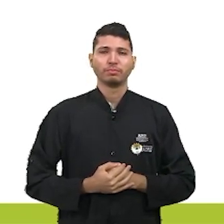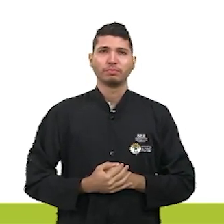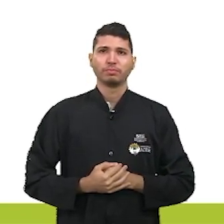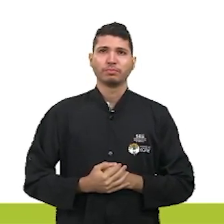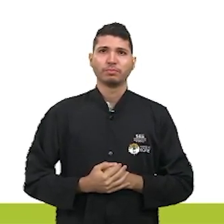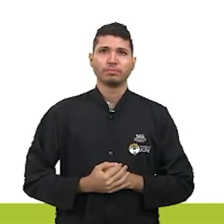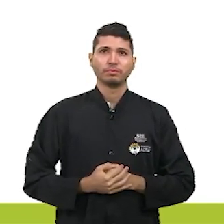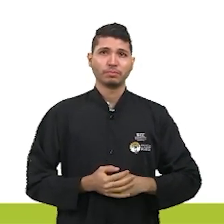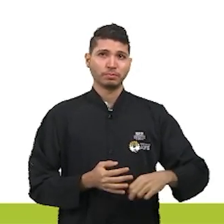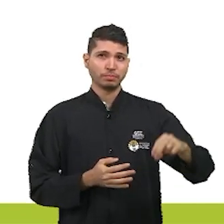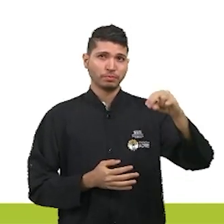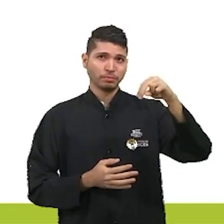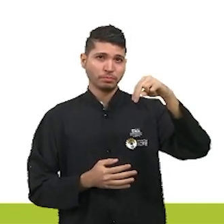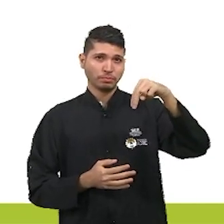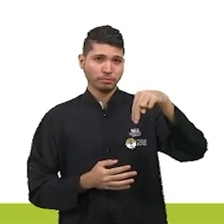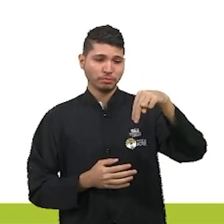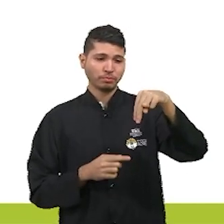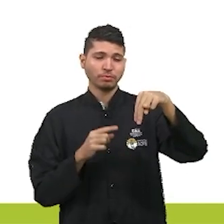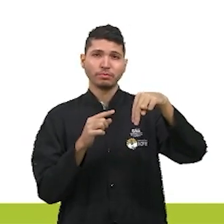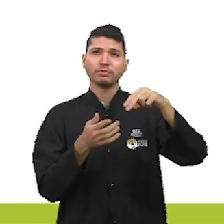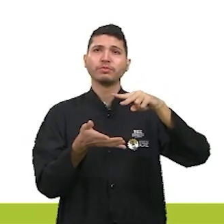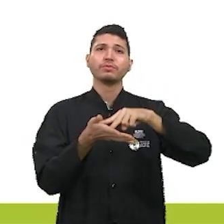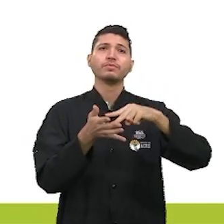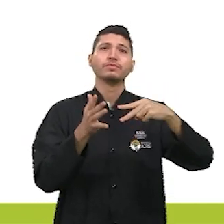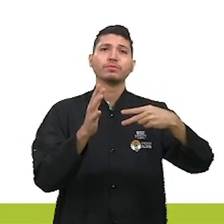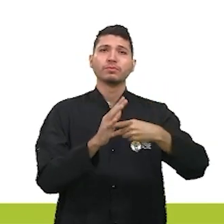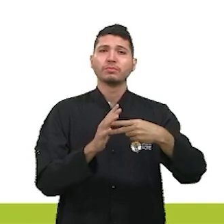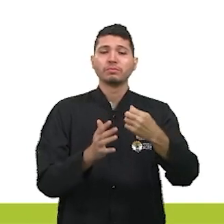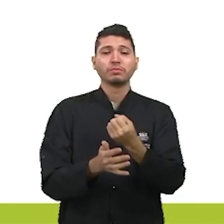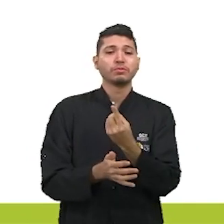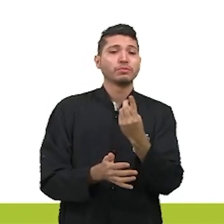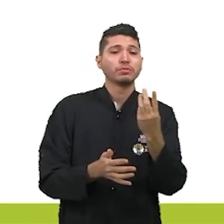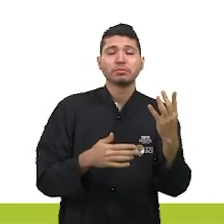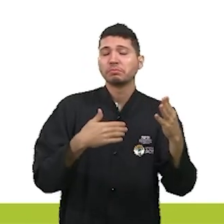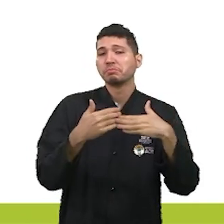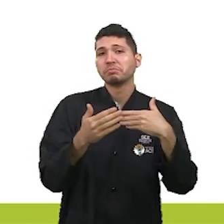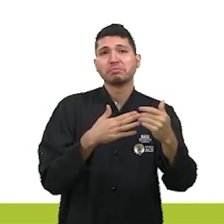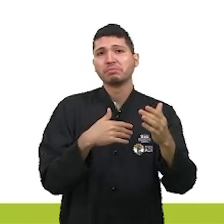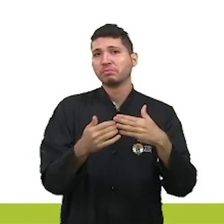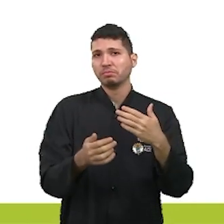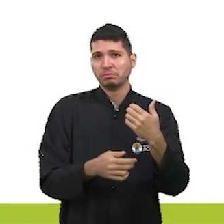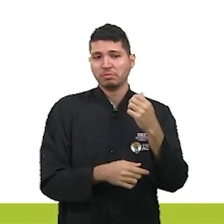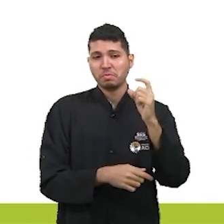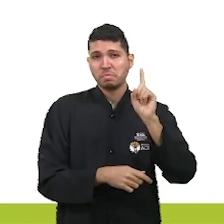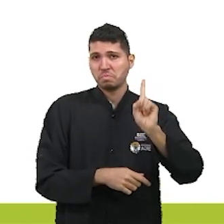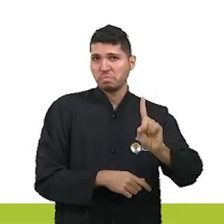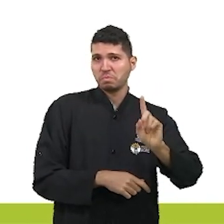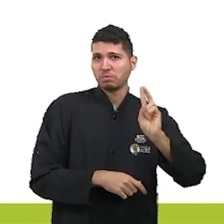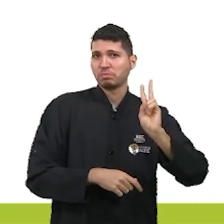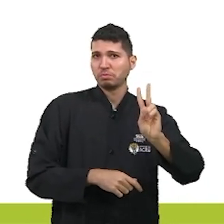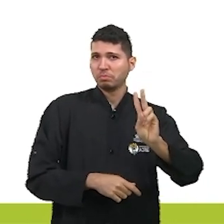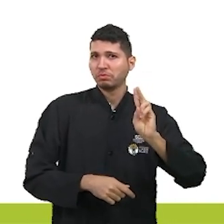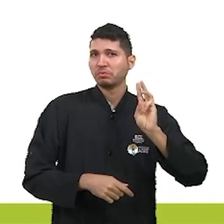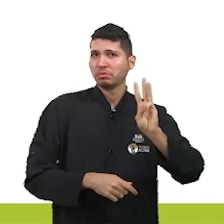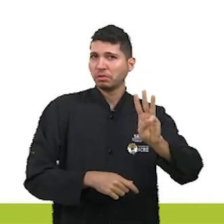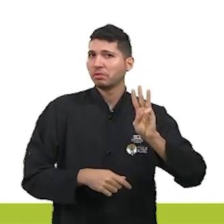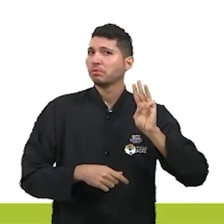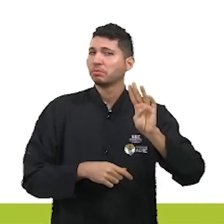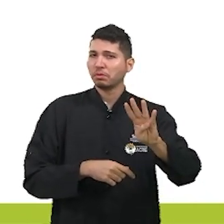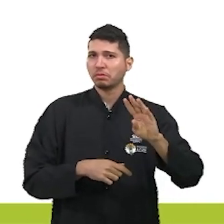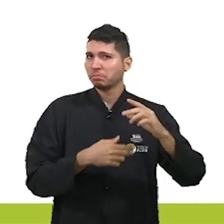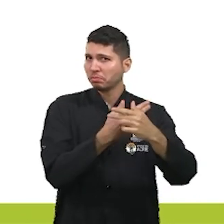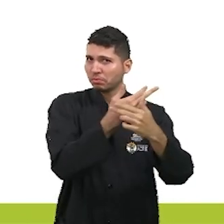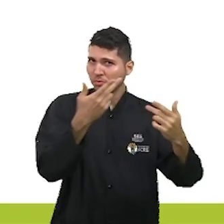Esse N significa um número qualquer. Pode ser, por exemplo, uma pessoa, duas pessoas e assim por diante.